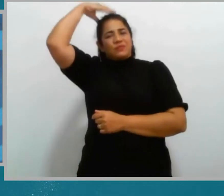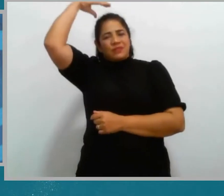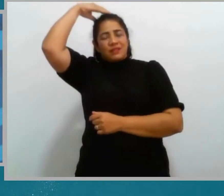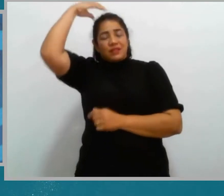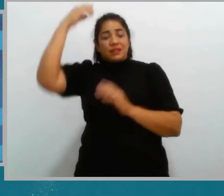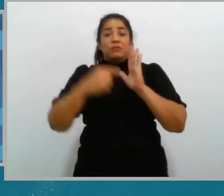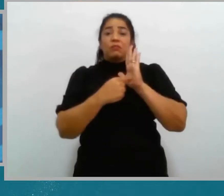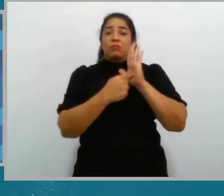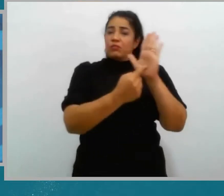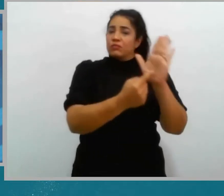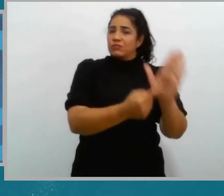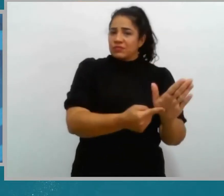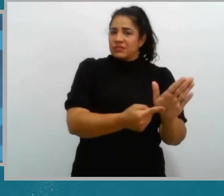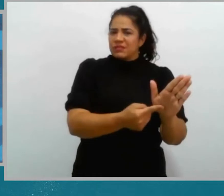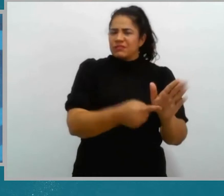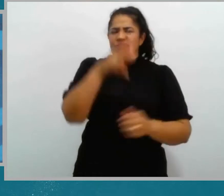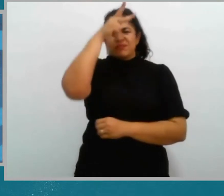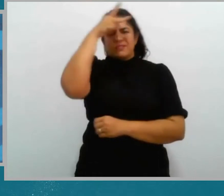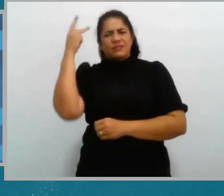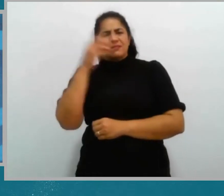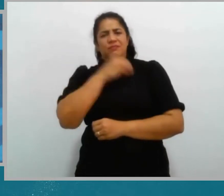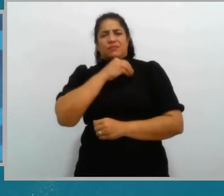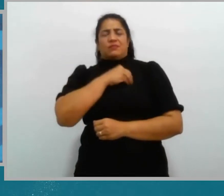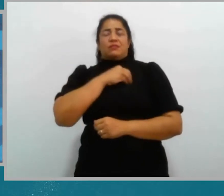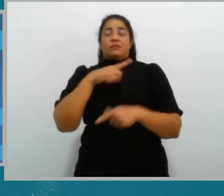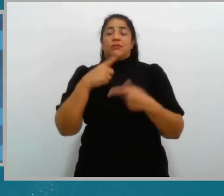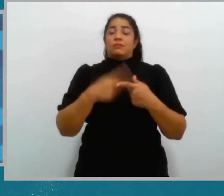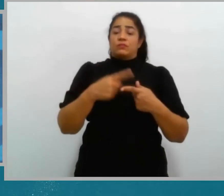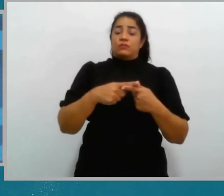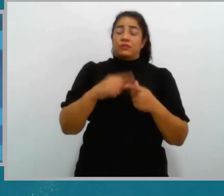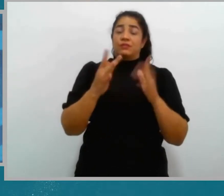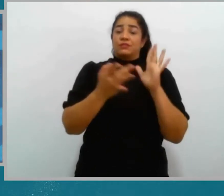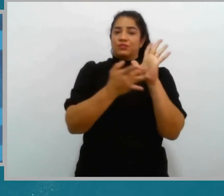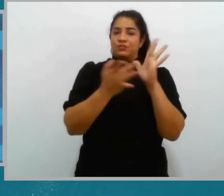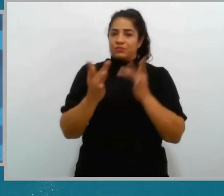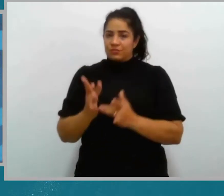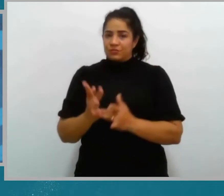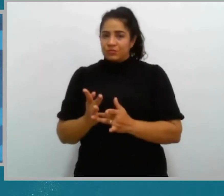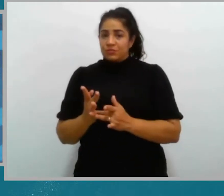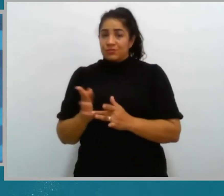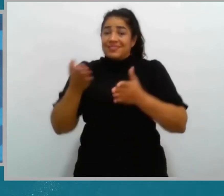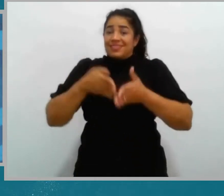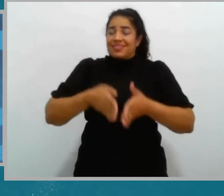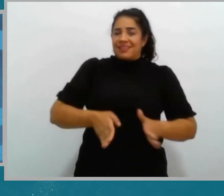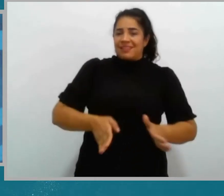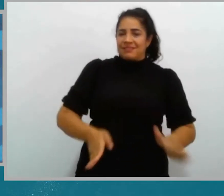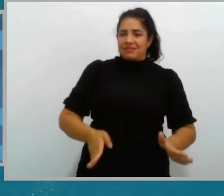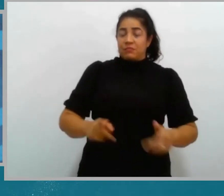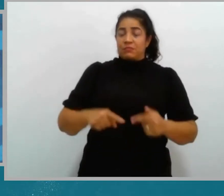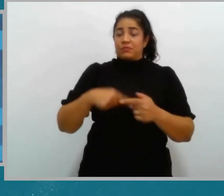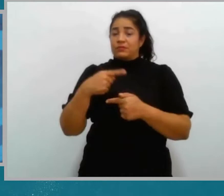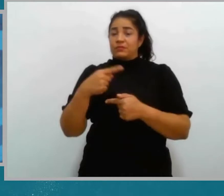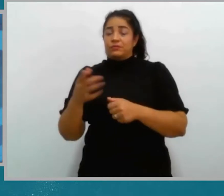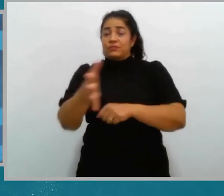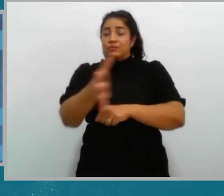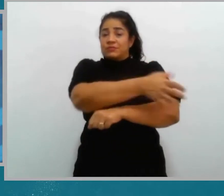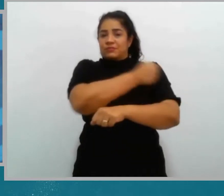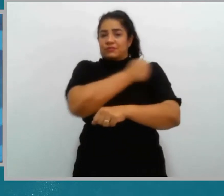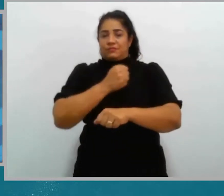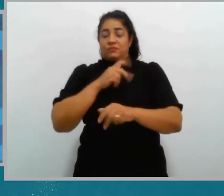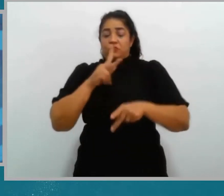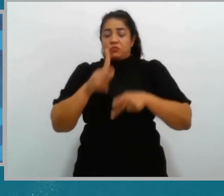pecadores. Porque Jesus veio justamente para salvar o povo, o seu